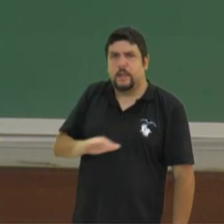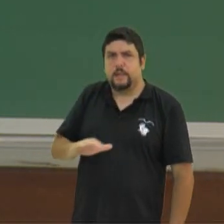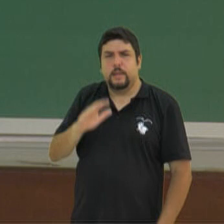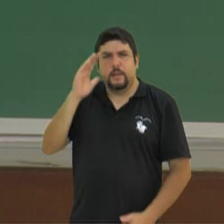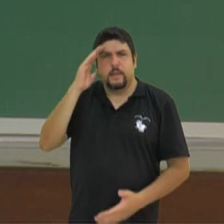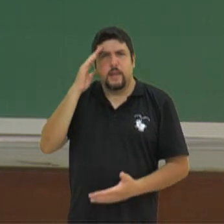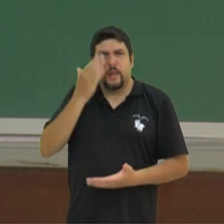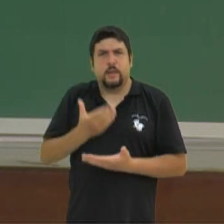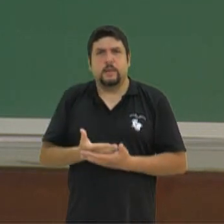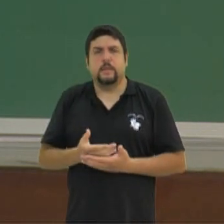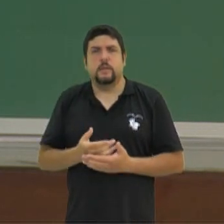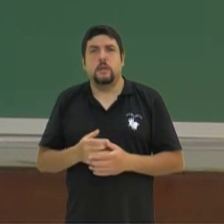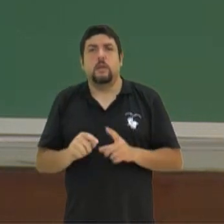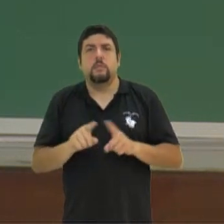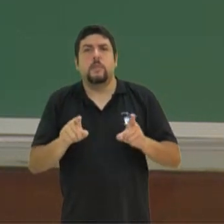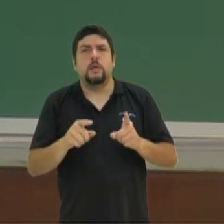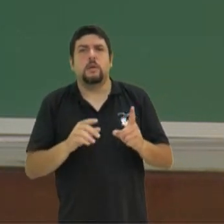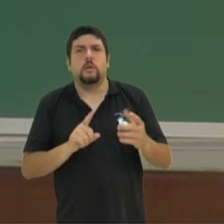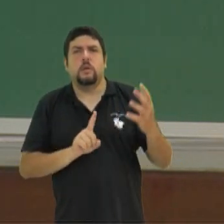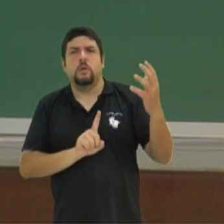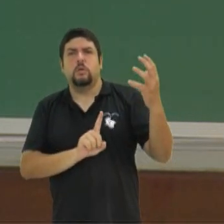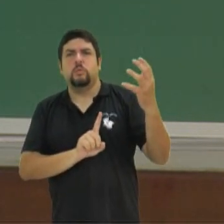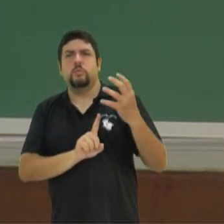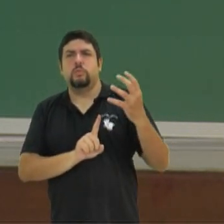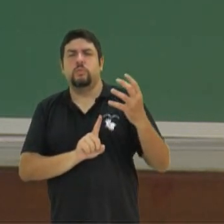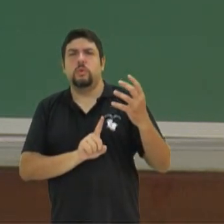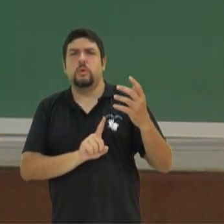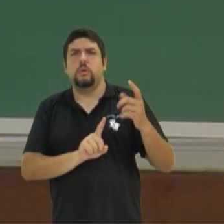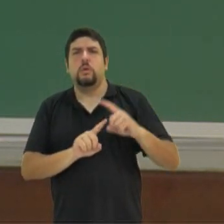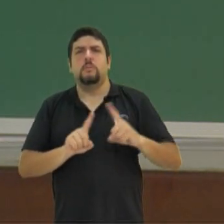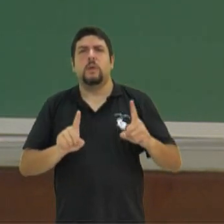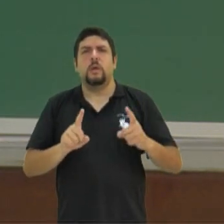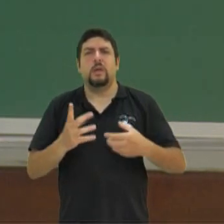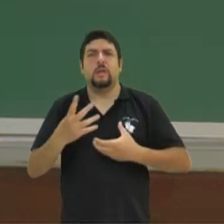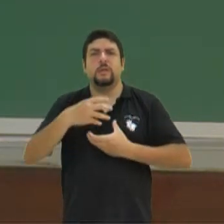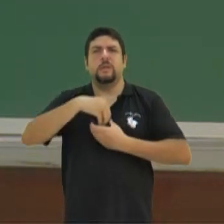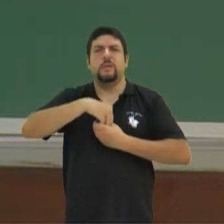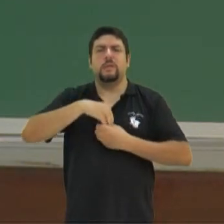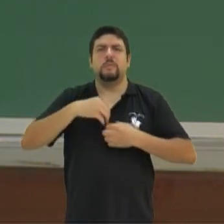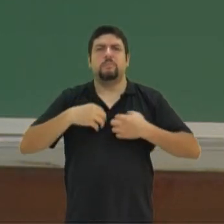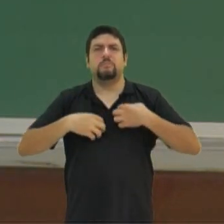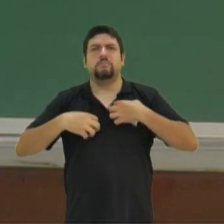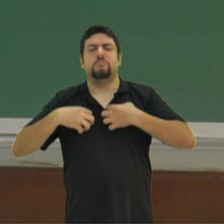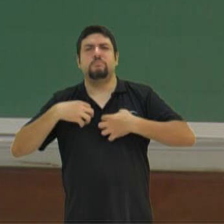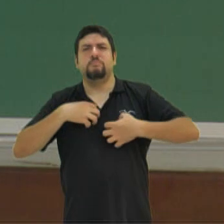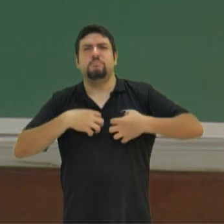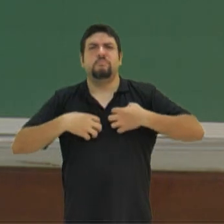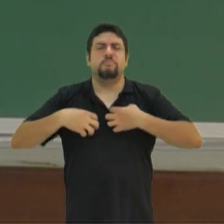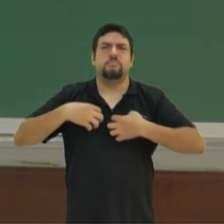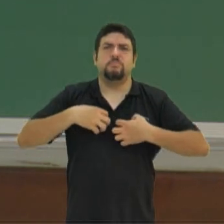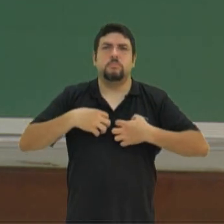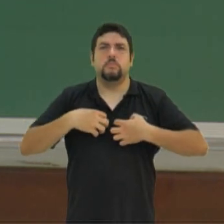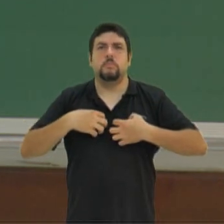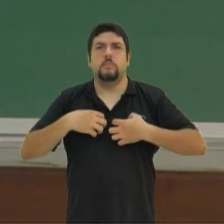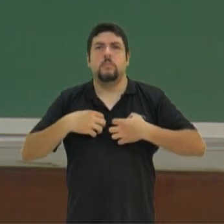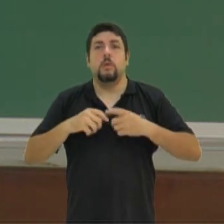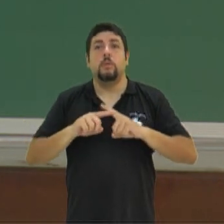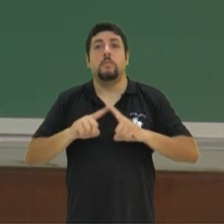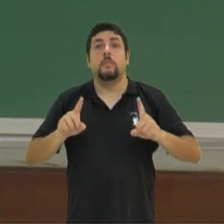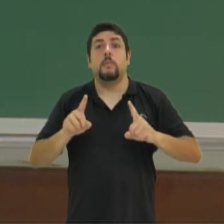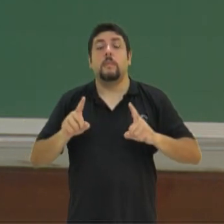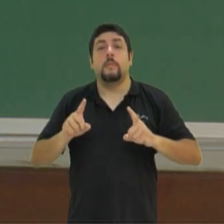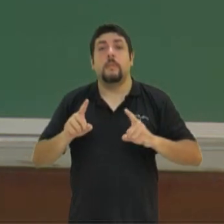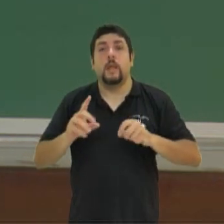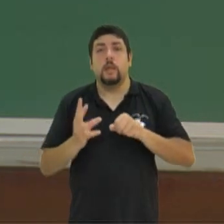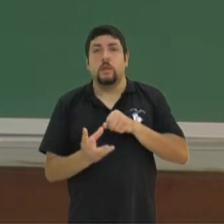devo confiar naquilo que me gera dúvidas, me gera incertezas, né? Então, para que eu possa construir